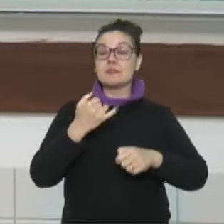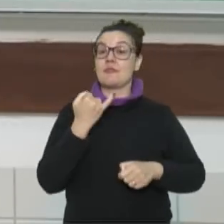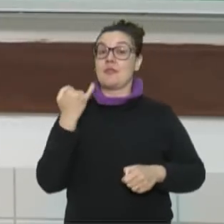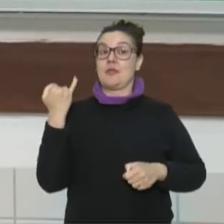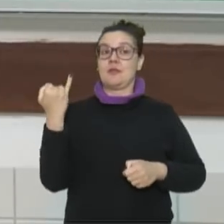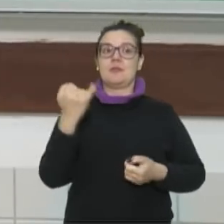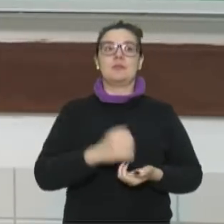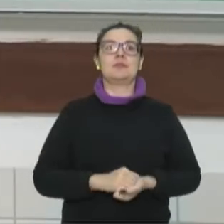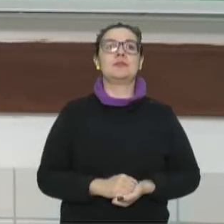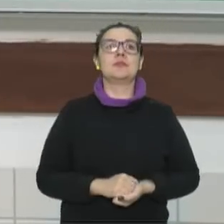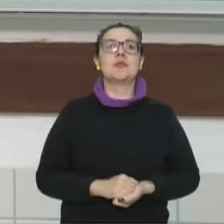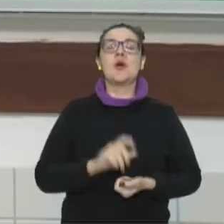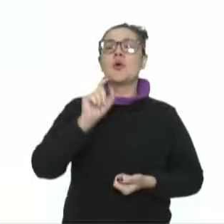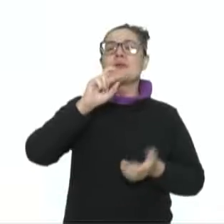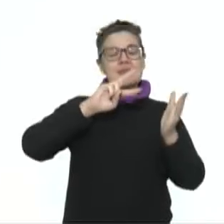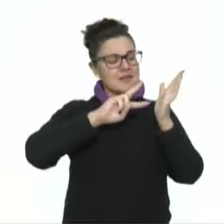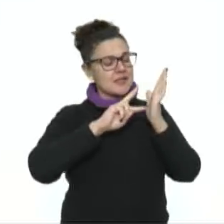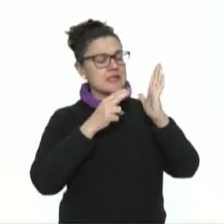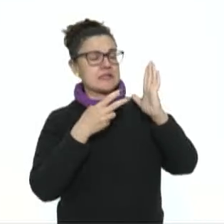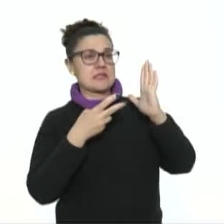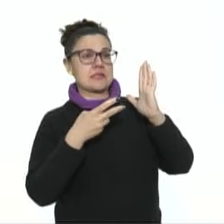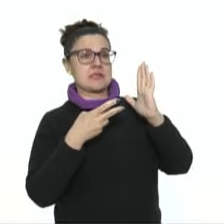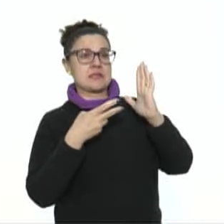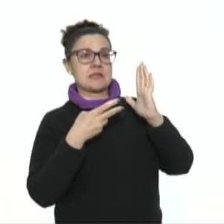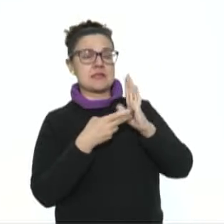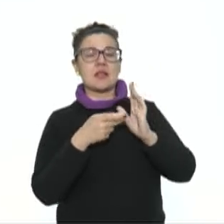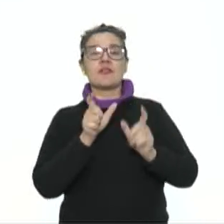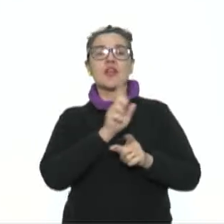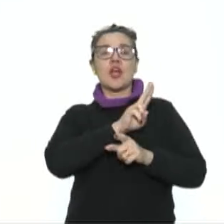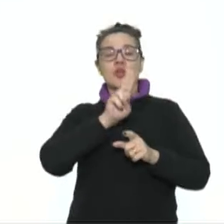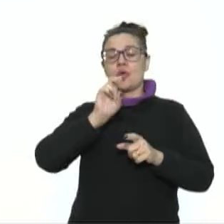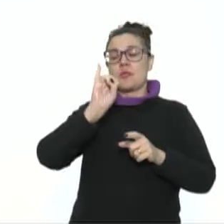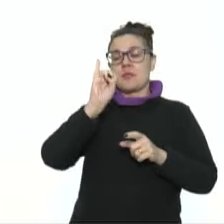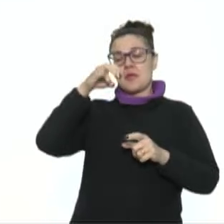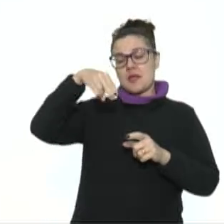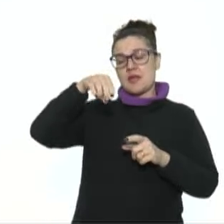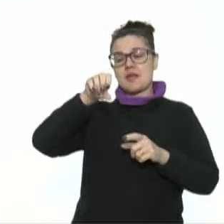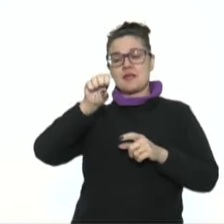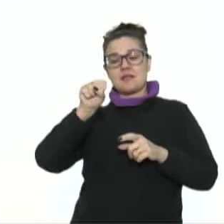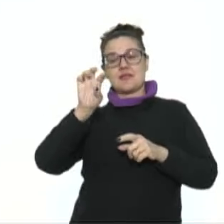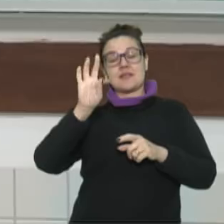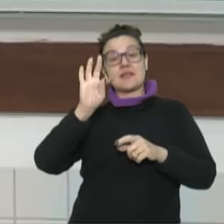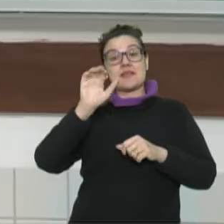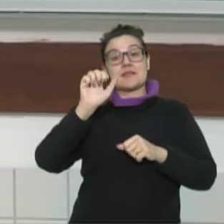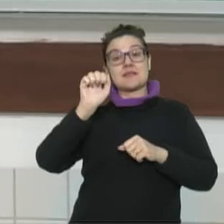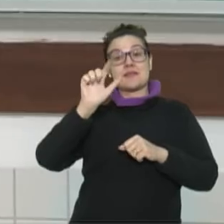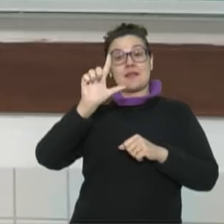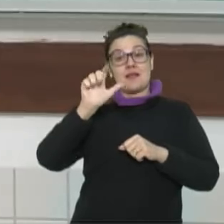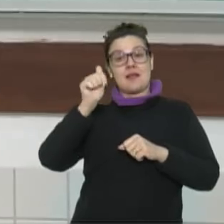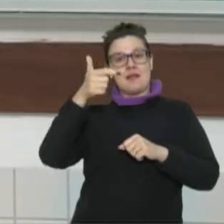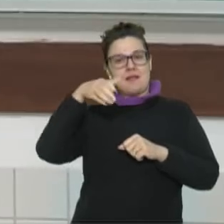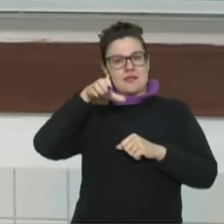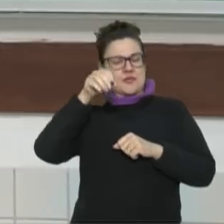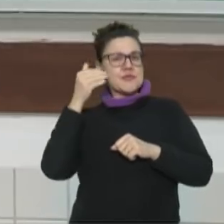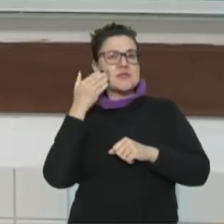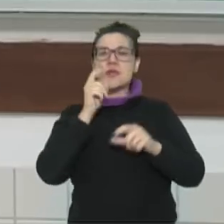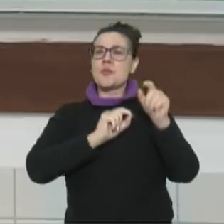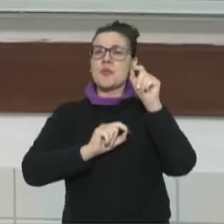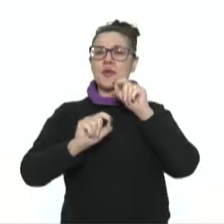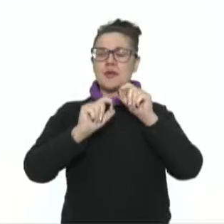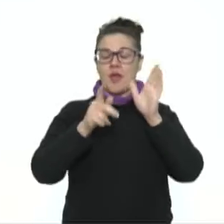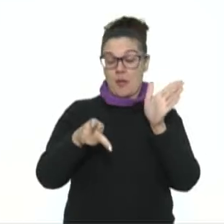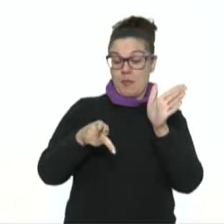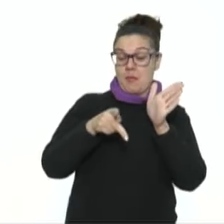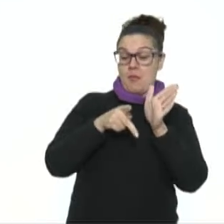importante. Então, essa obra é uma instalação. Vocês sabem o que é uma instalação? Então, é uma